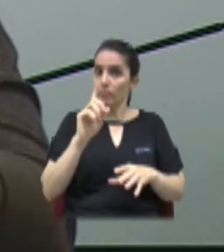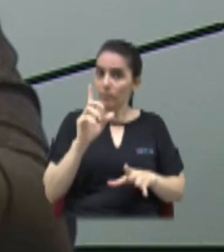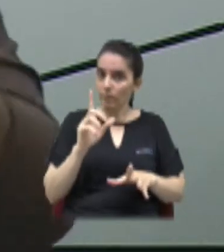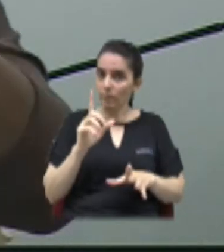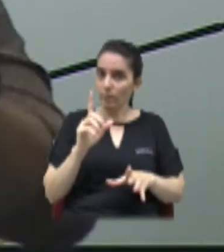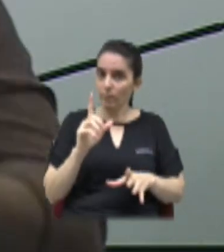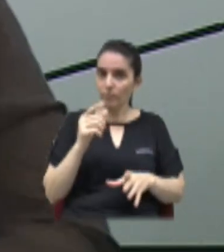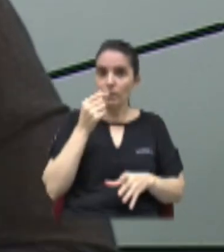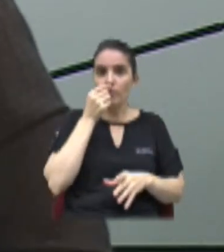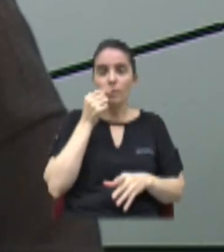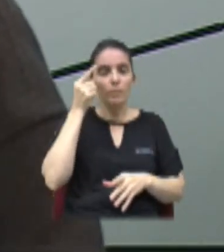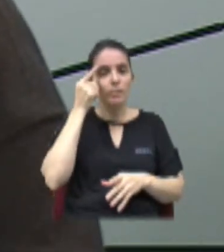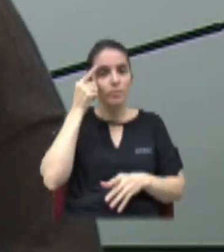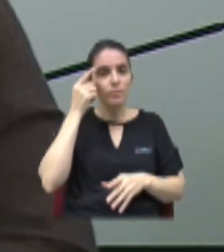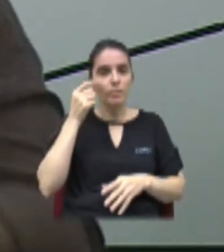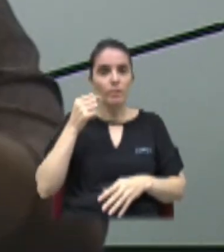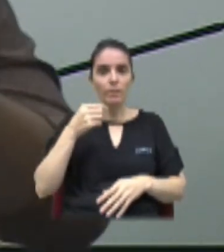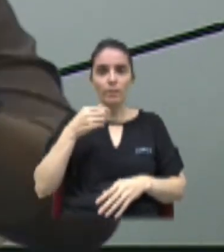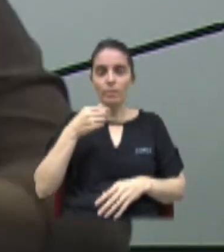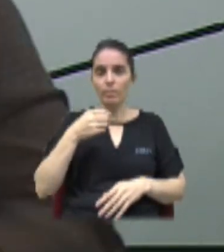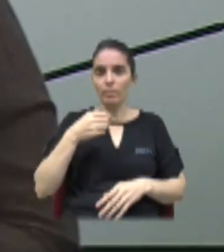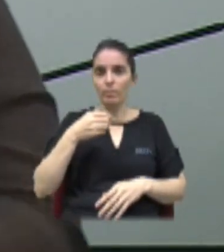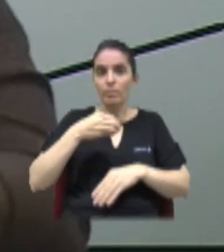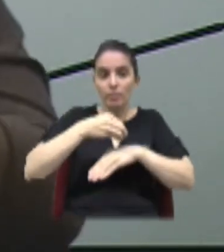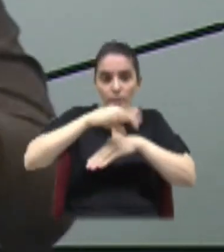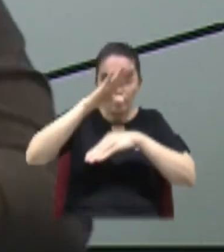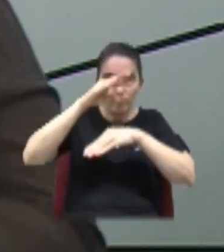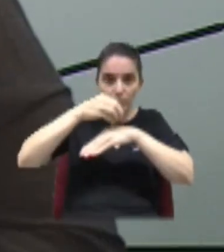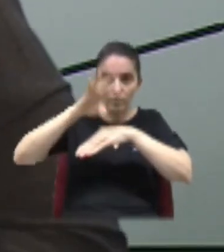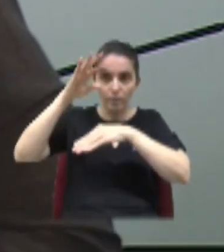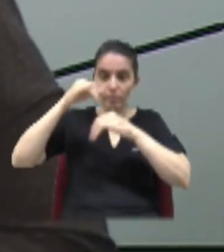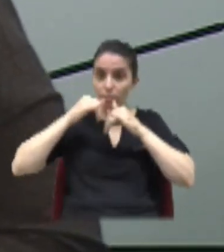opções que nós devemos fazer,